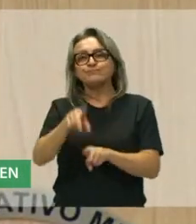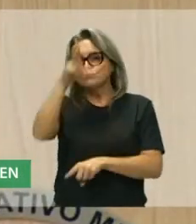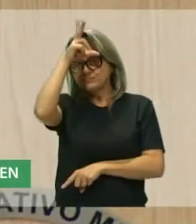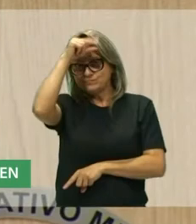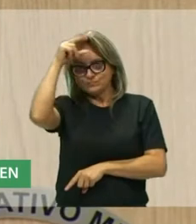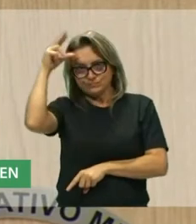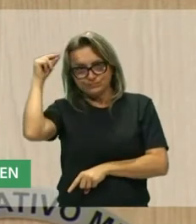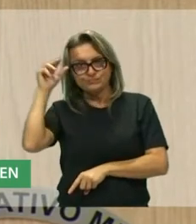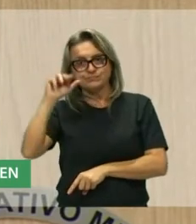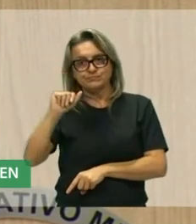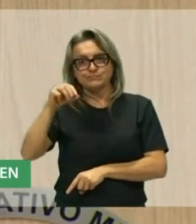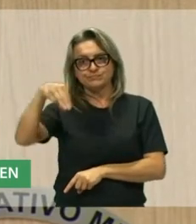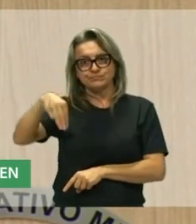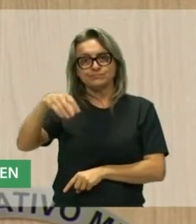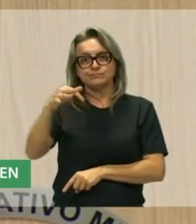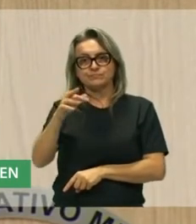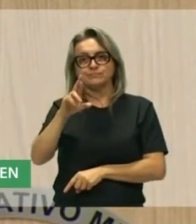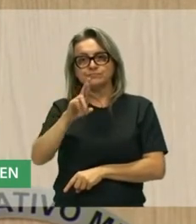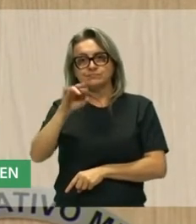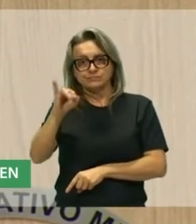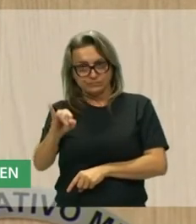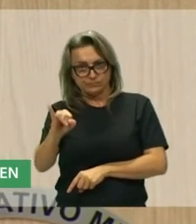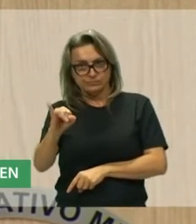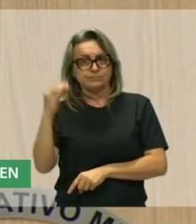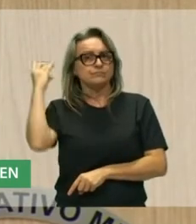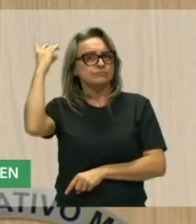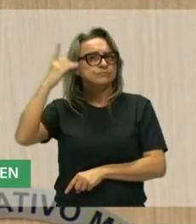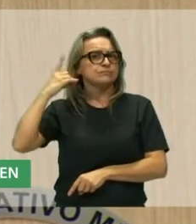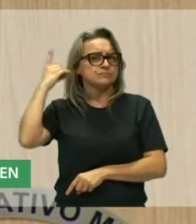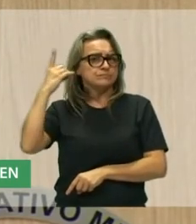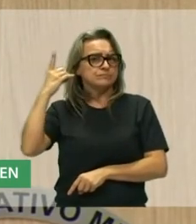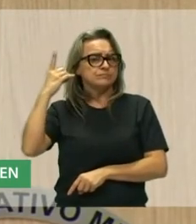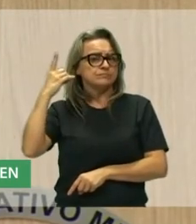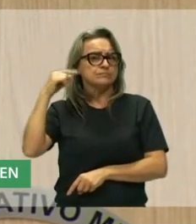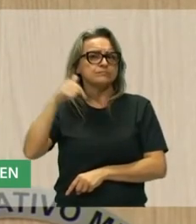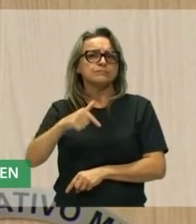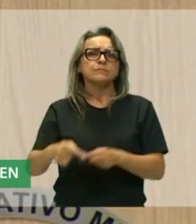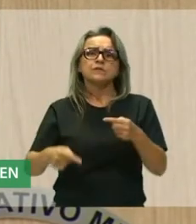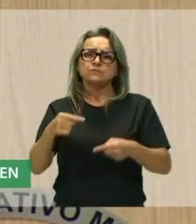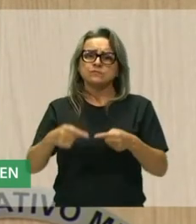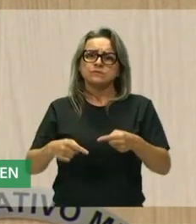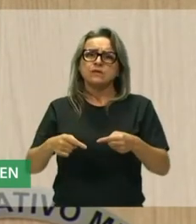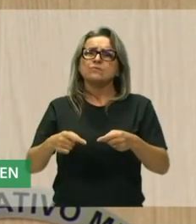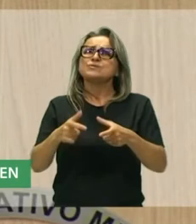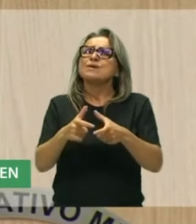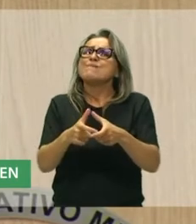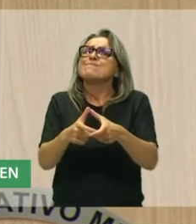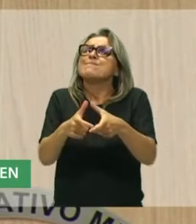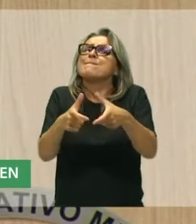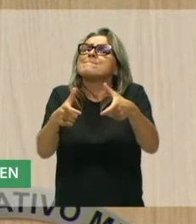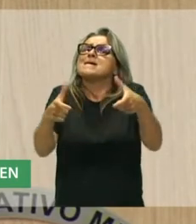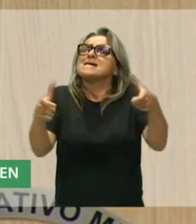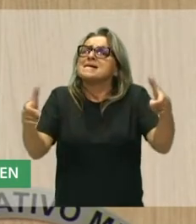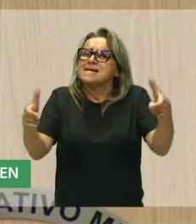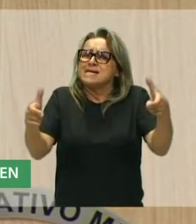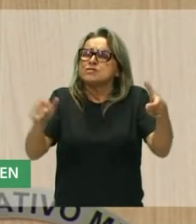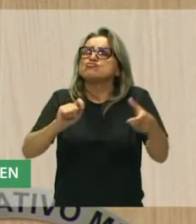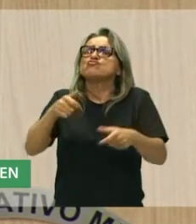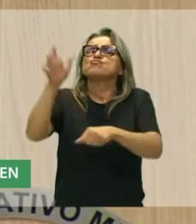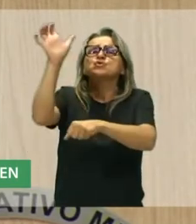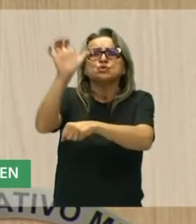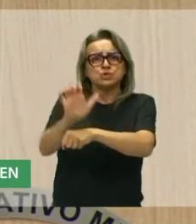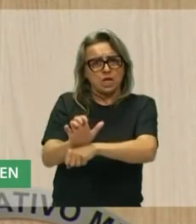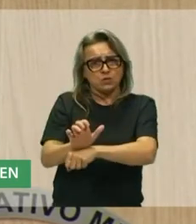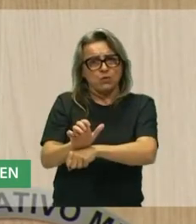dos deputados, para que essa discussão seja mais ampla a nível estadual, porque eu sei que lá em Chapecó eles fizeram